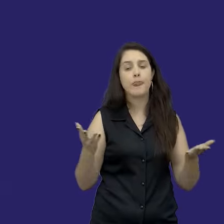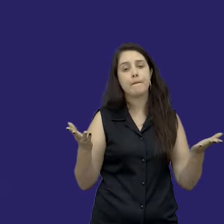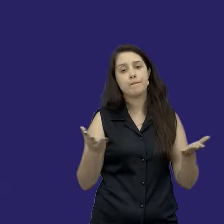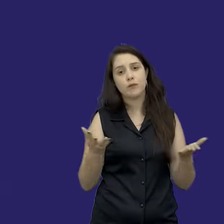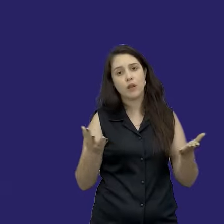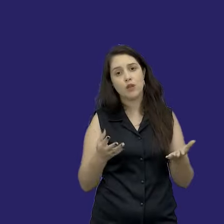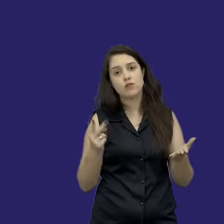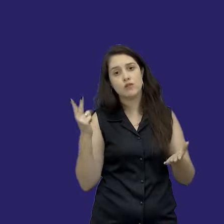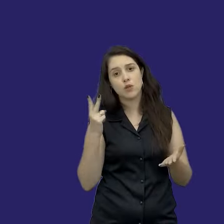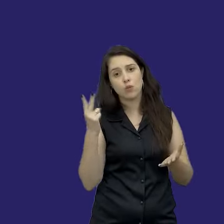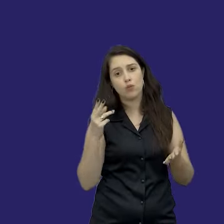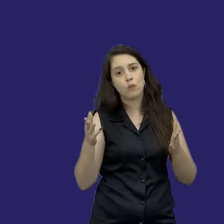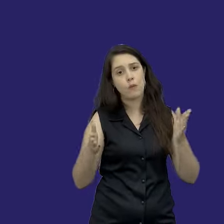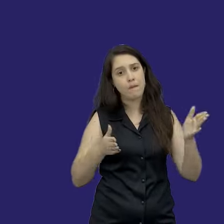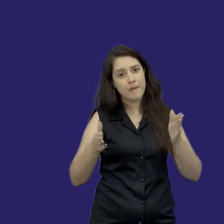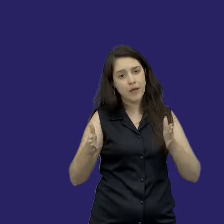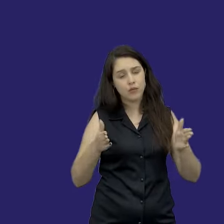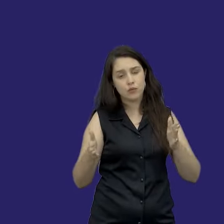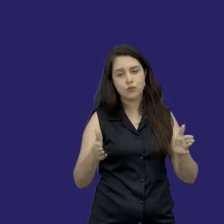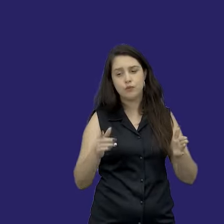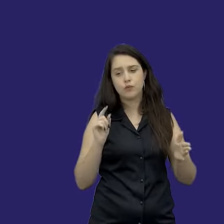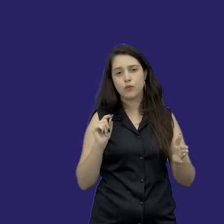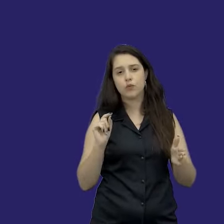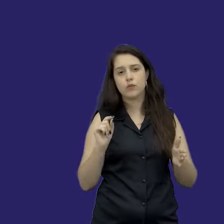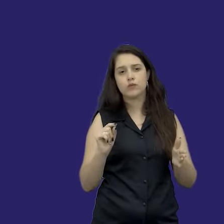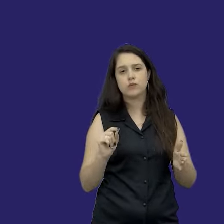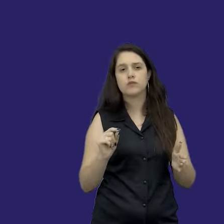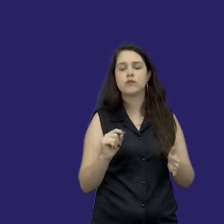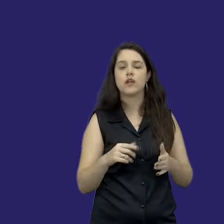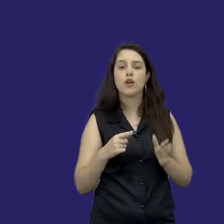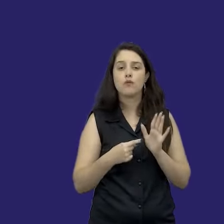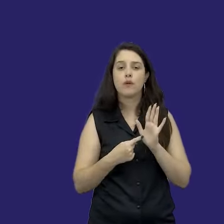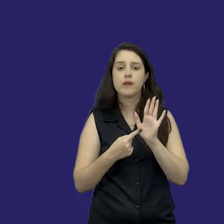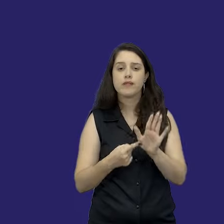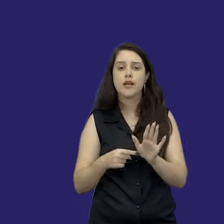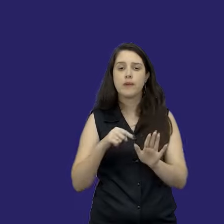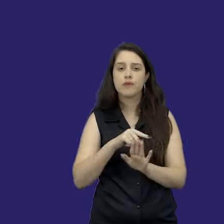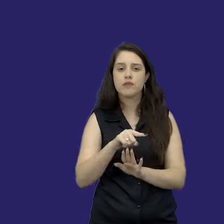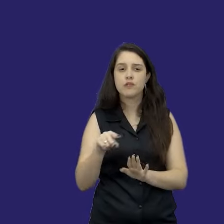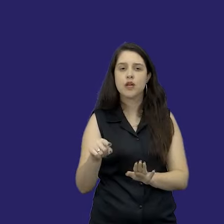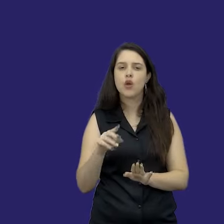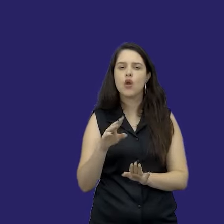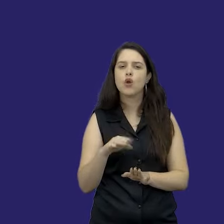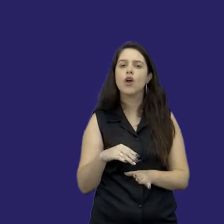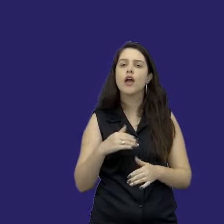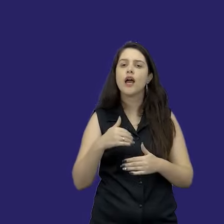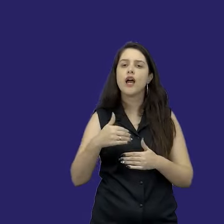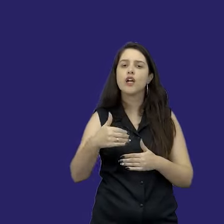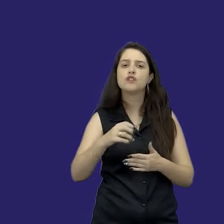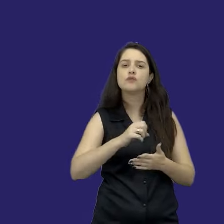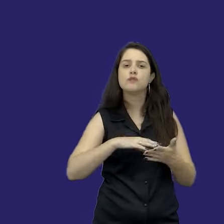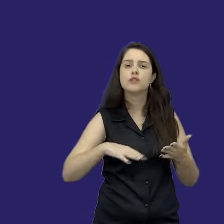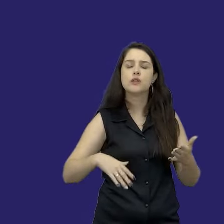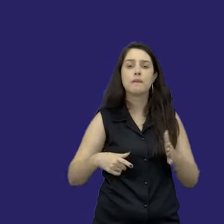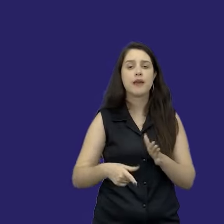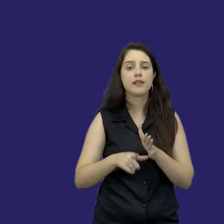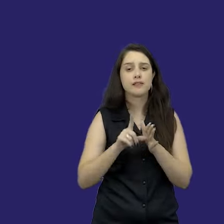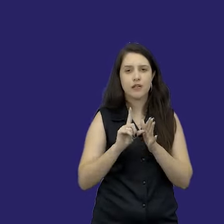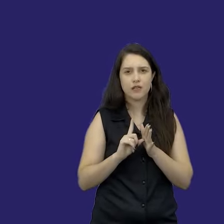nosso segundo momento, né, onde eu vou apresentar para vocês a sequência de atividade 1, mas